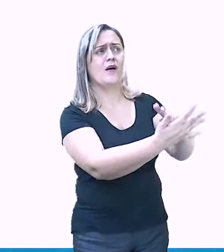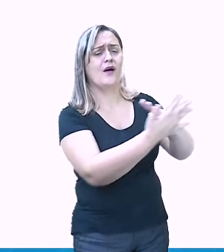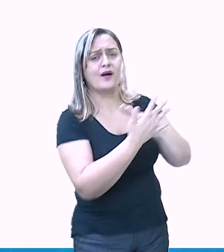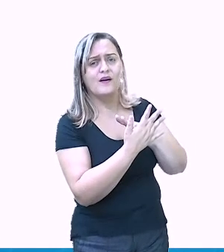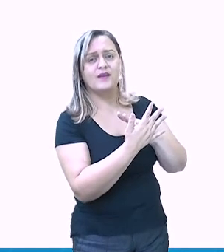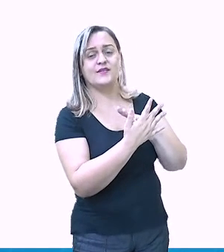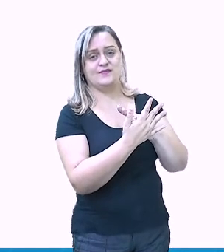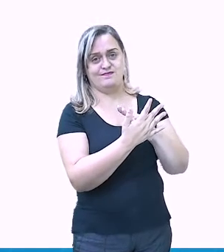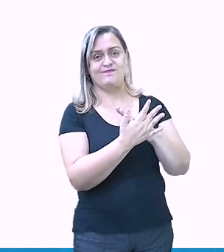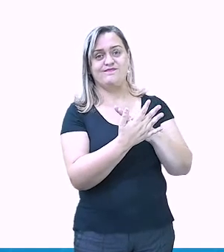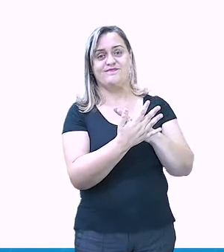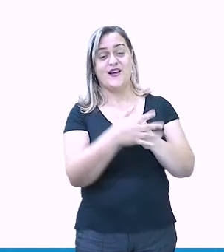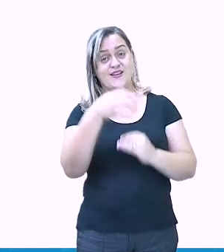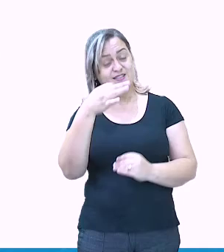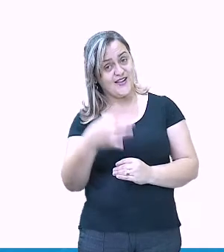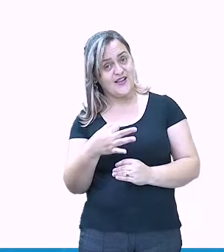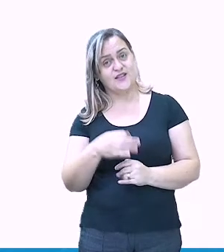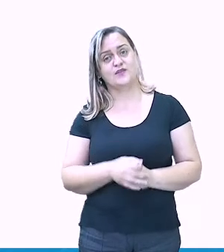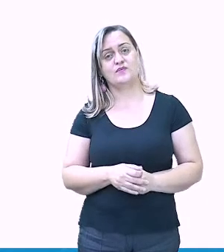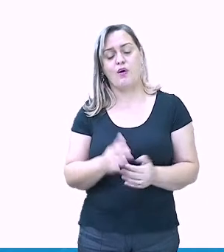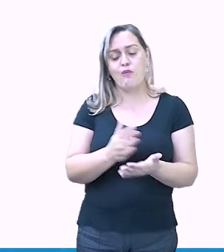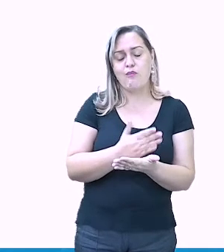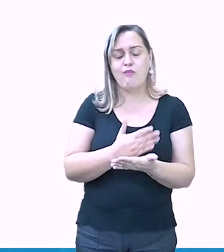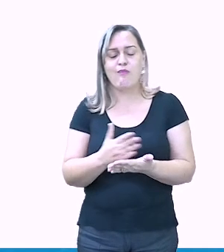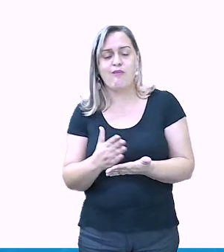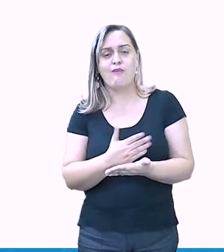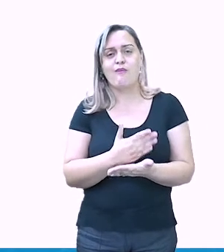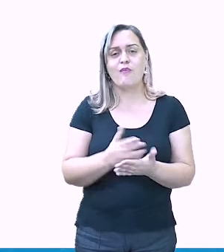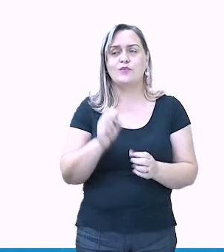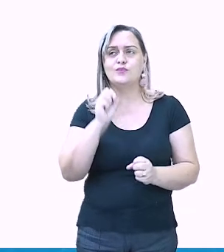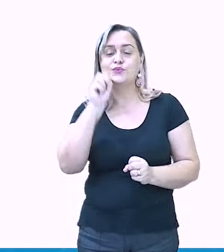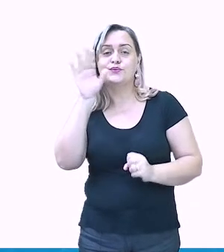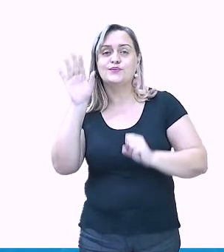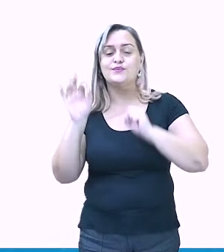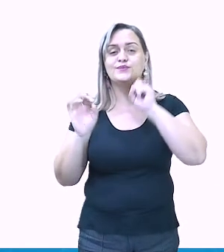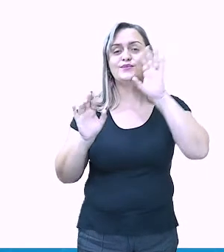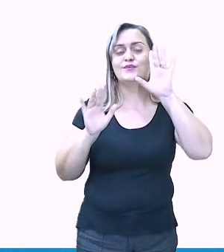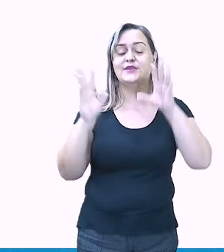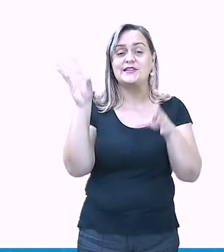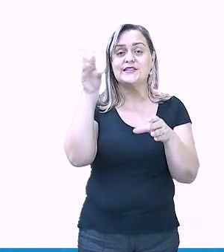das interjeições dentro das histórias em quadrinhos, na HQ.